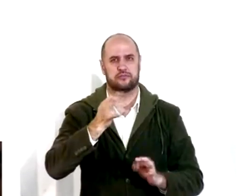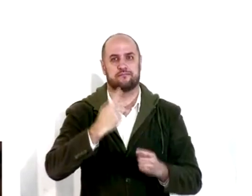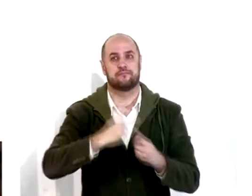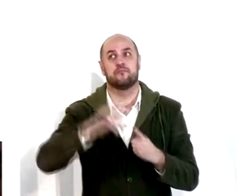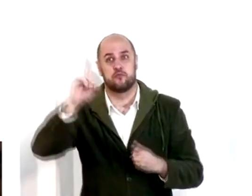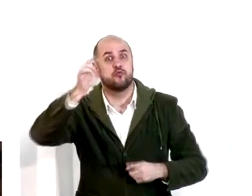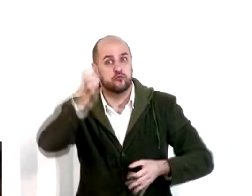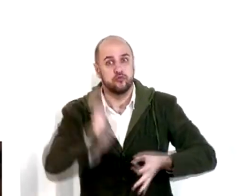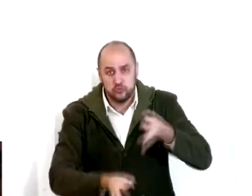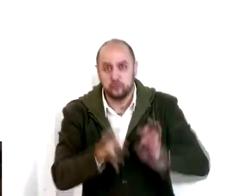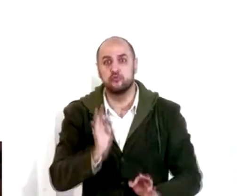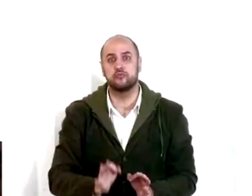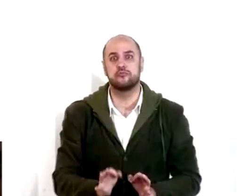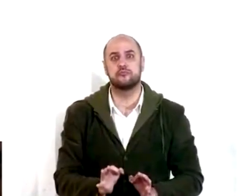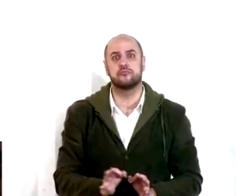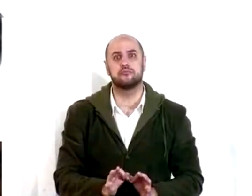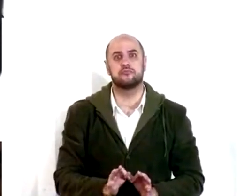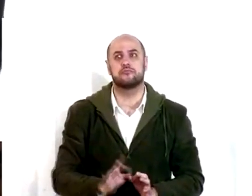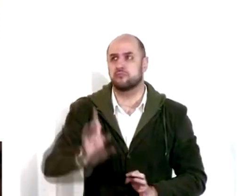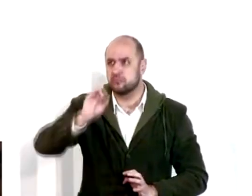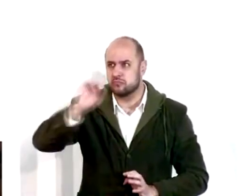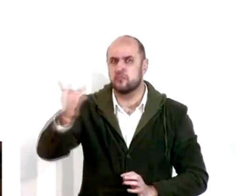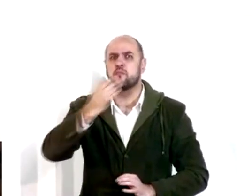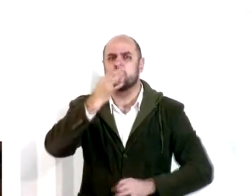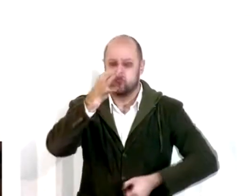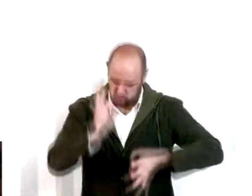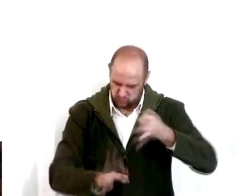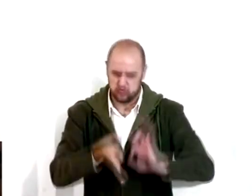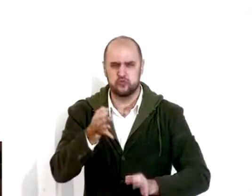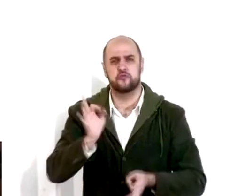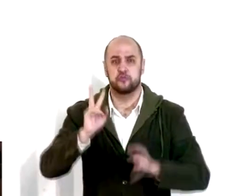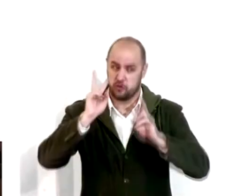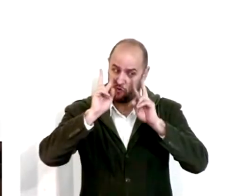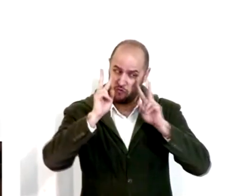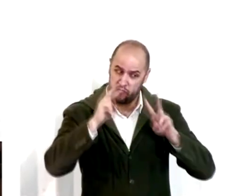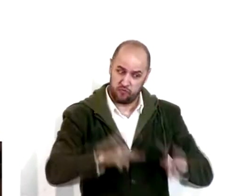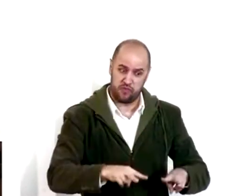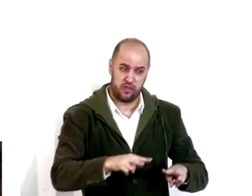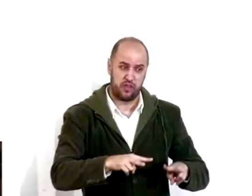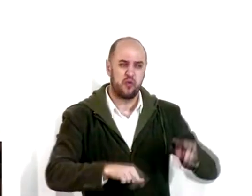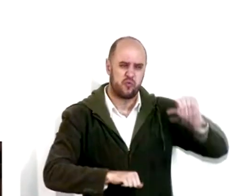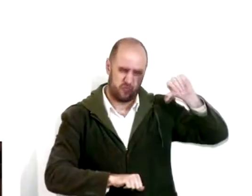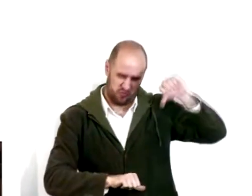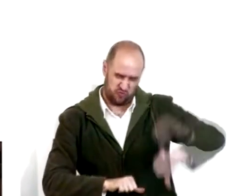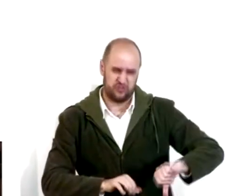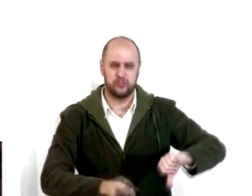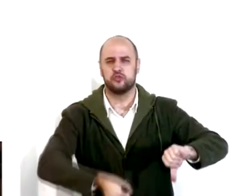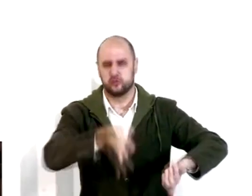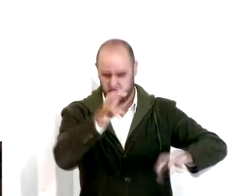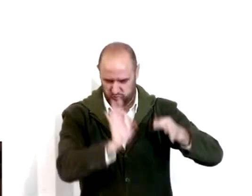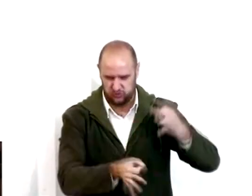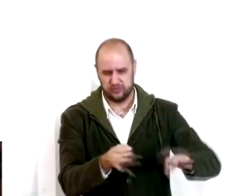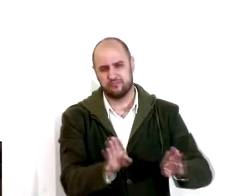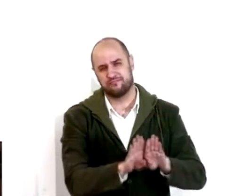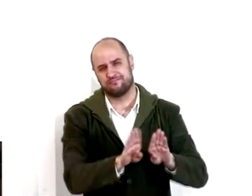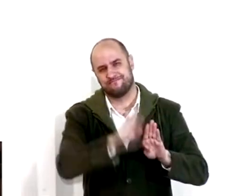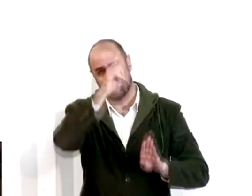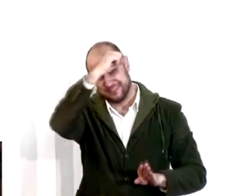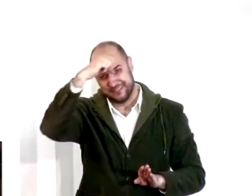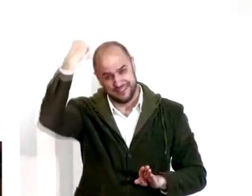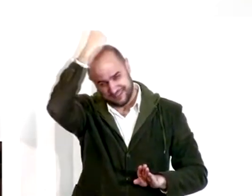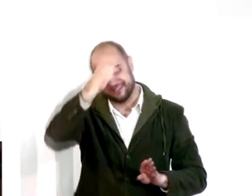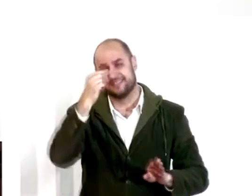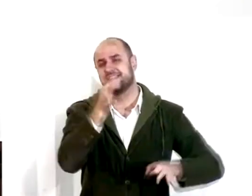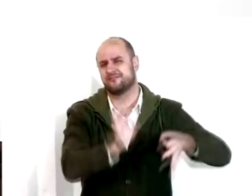justo. E como um juiz justo, Ele deve sentenciar uma condenação justa e santa. Justa